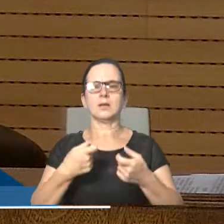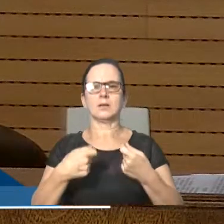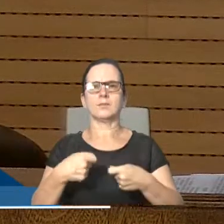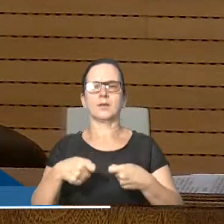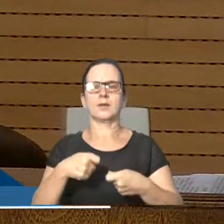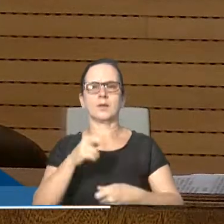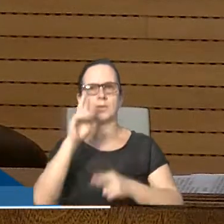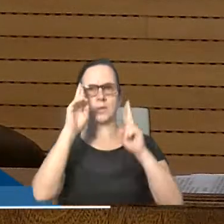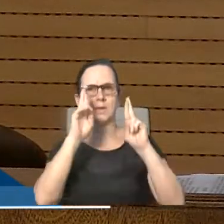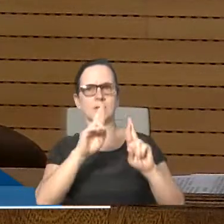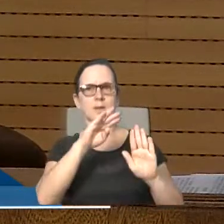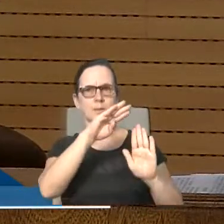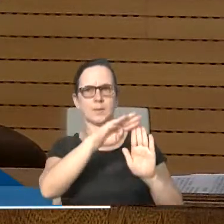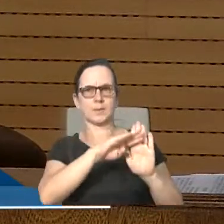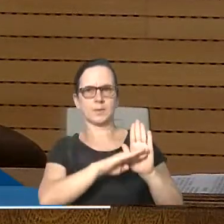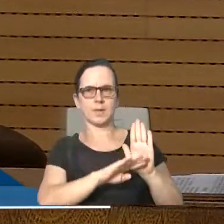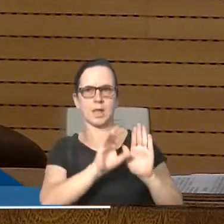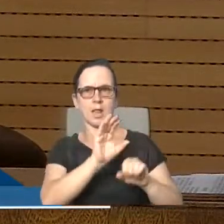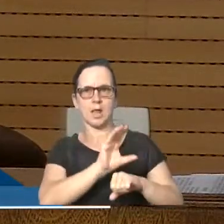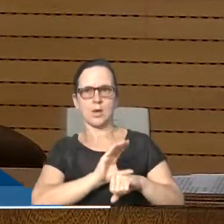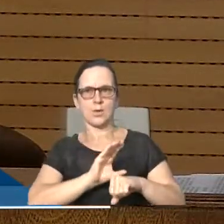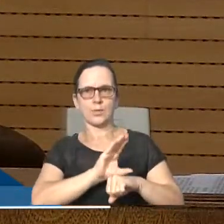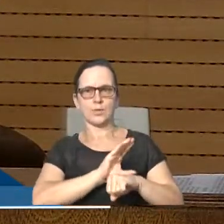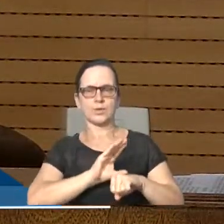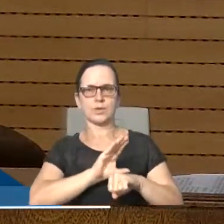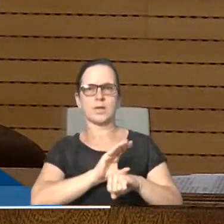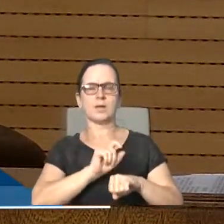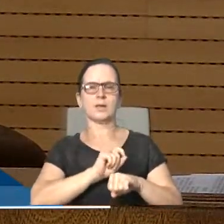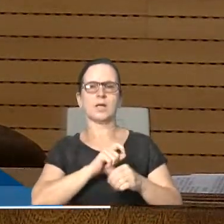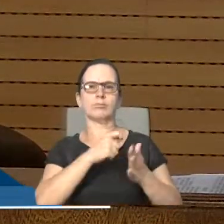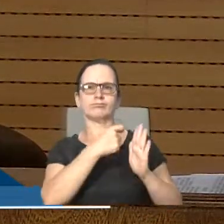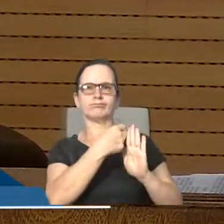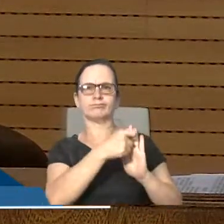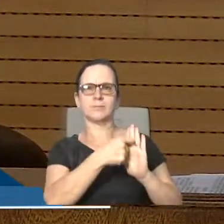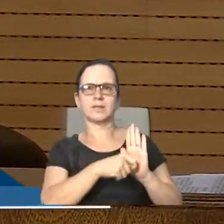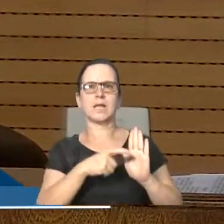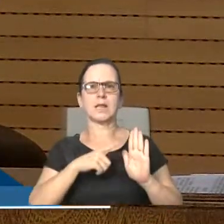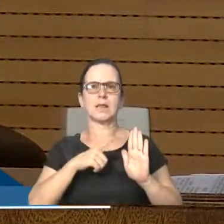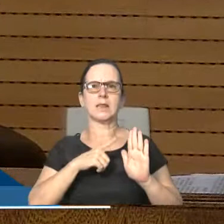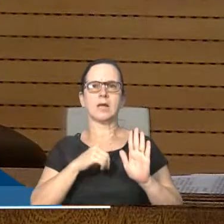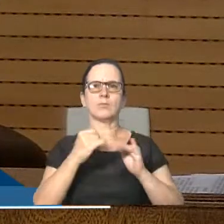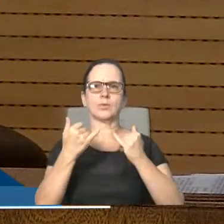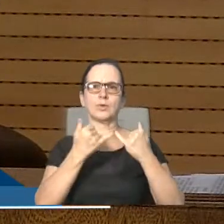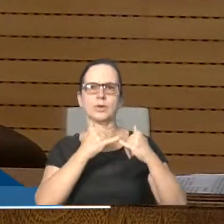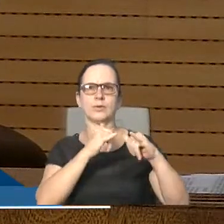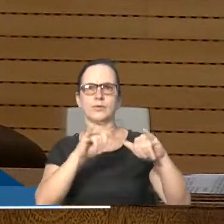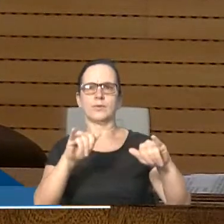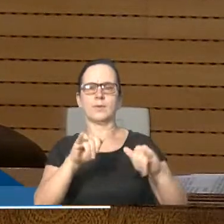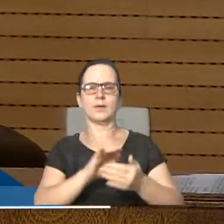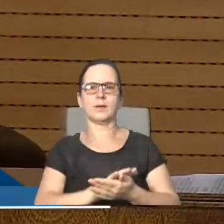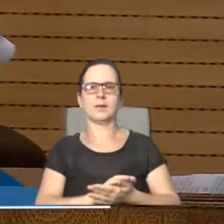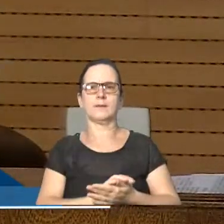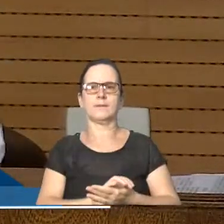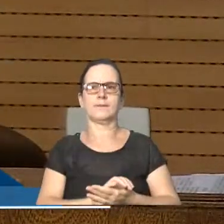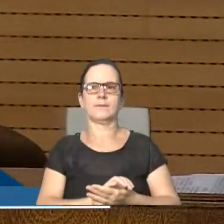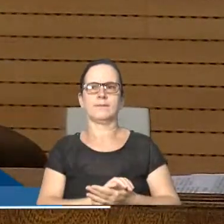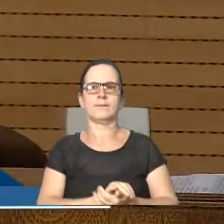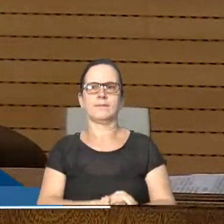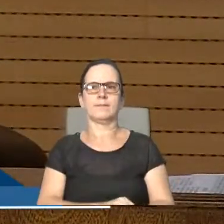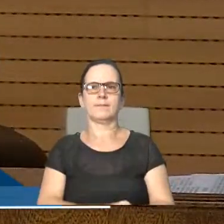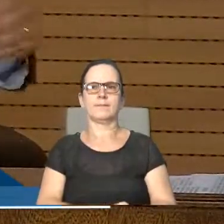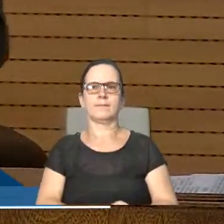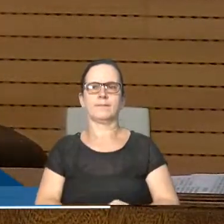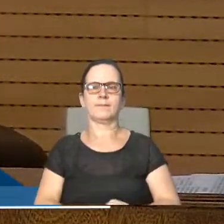em respeito às normas constitucionais acerca da matéria, temos informar que estas,